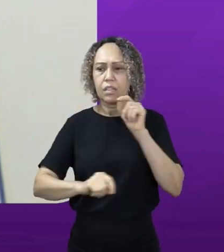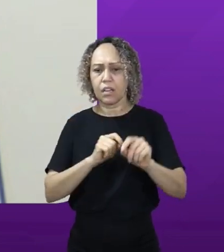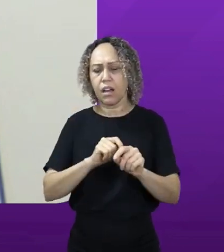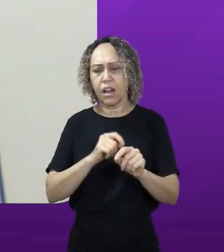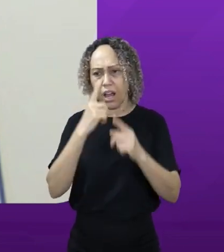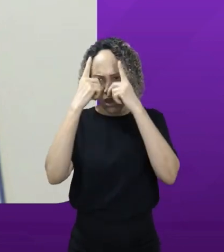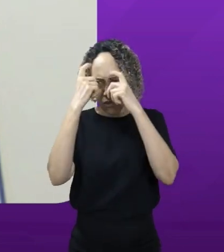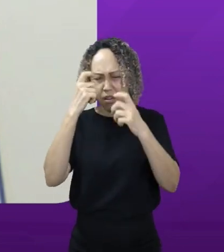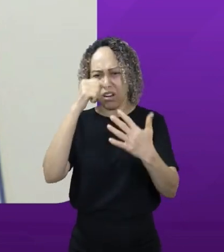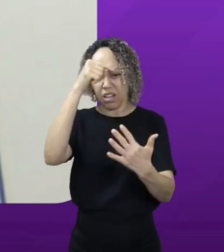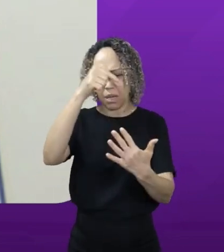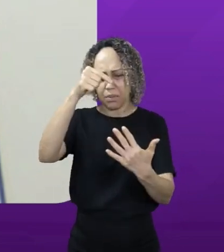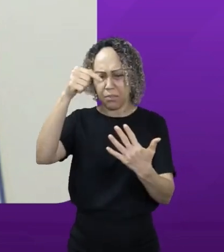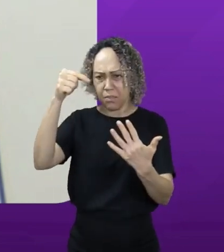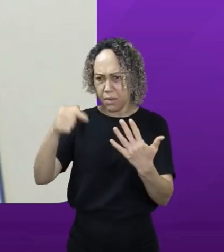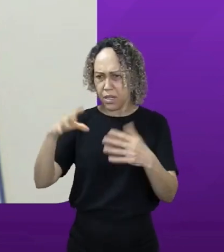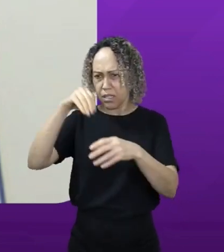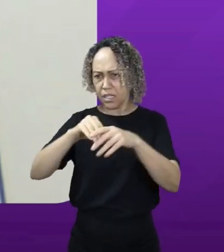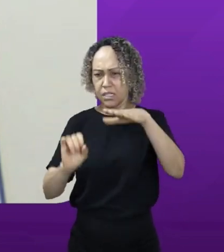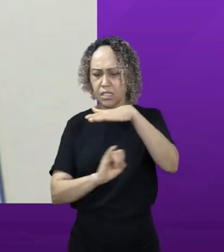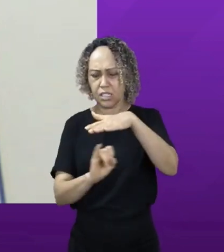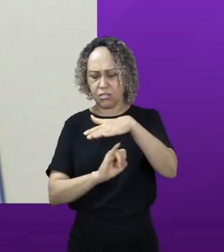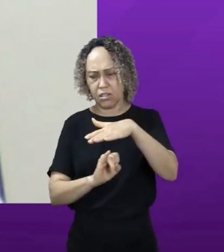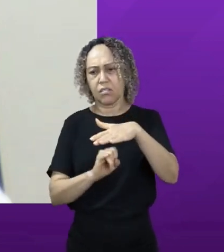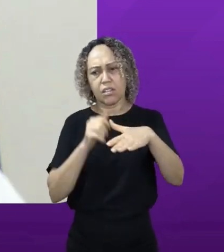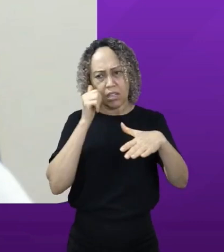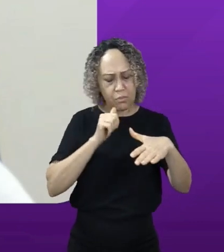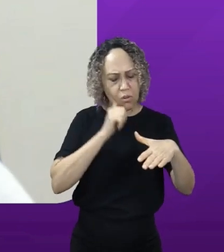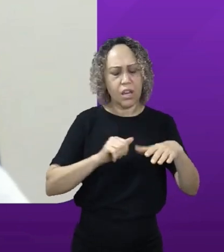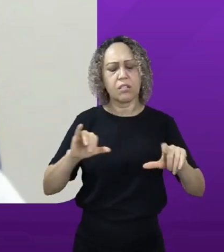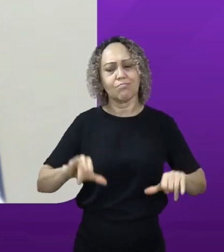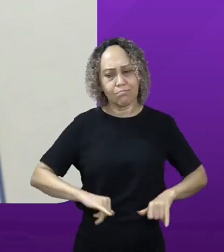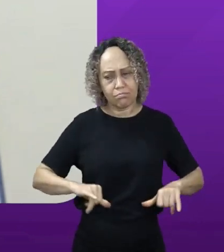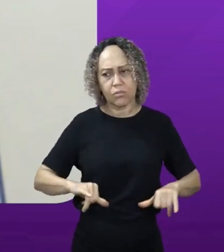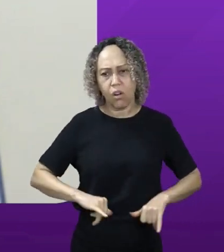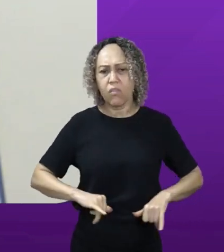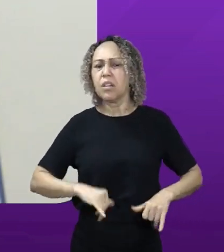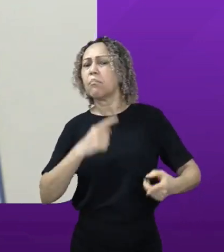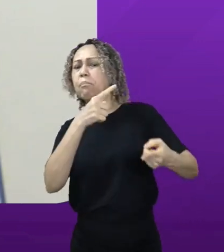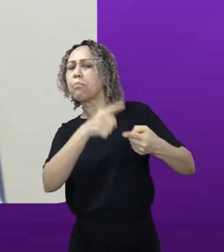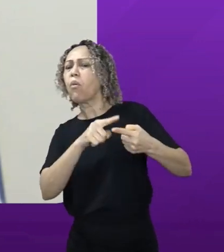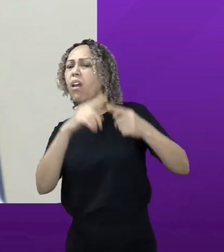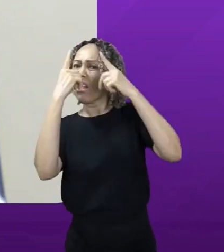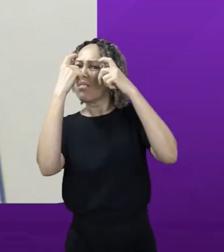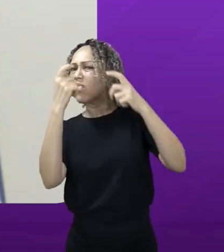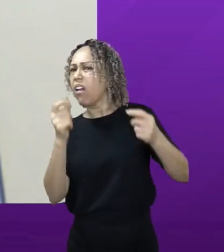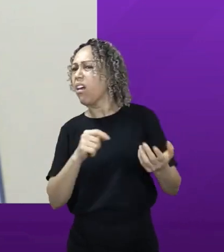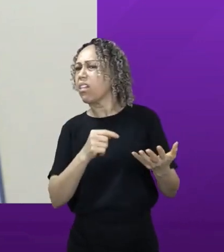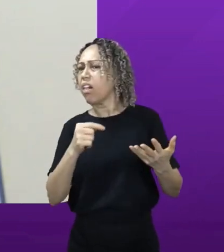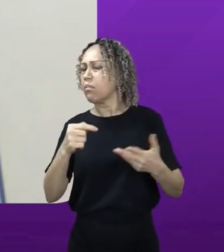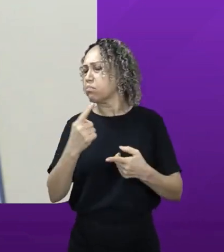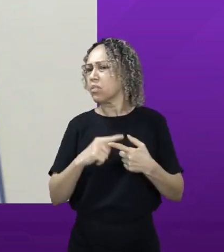de violência institucional que a gente sofre, que as mulheres sofrem, as causas, né, dessas violências, que a gente entende